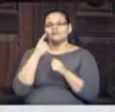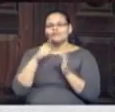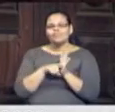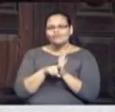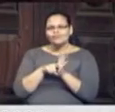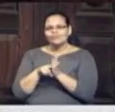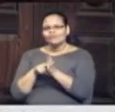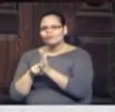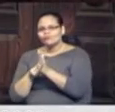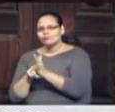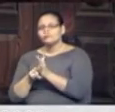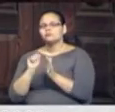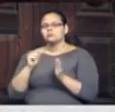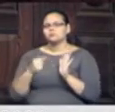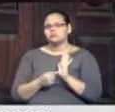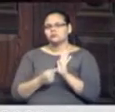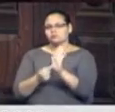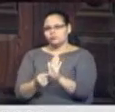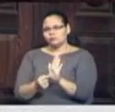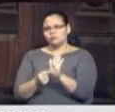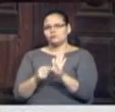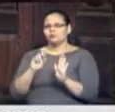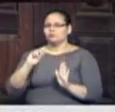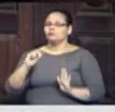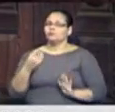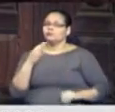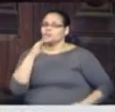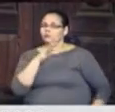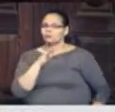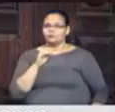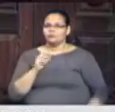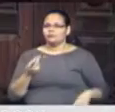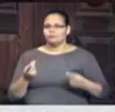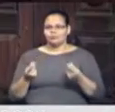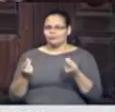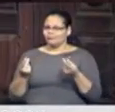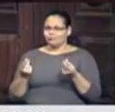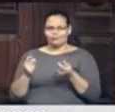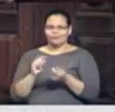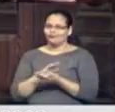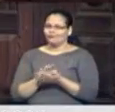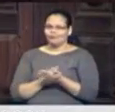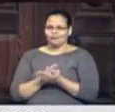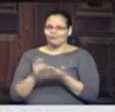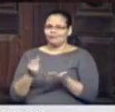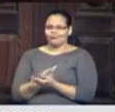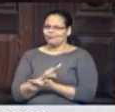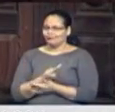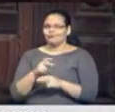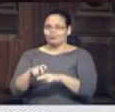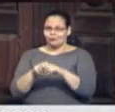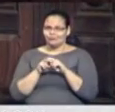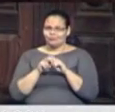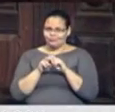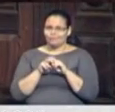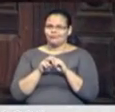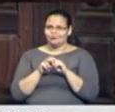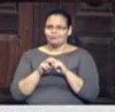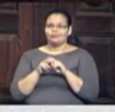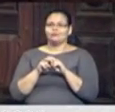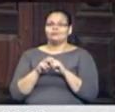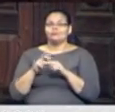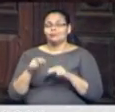daquilo que estava sendo apresentado, ou seja, nada disto estava acontecendo e, portanto, teria que